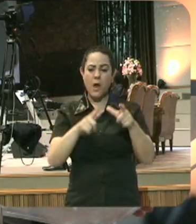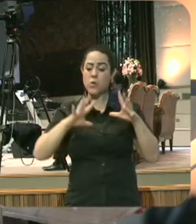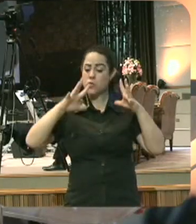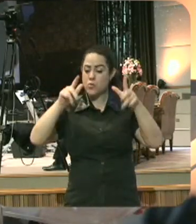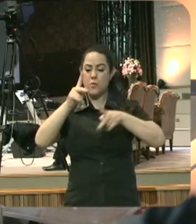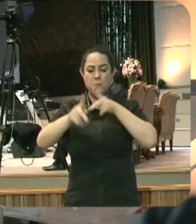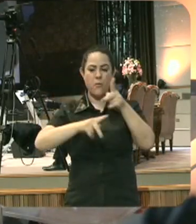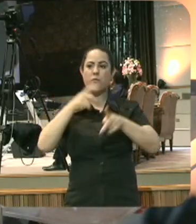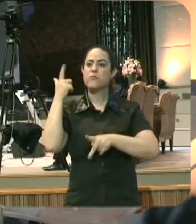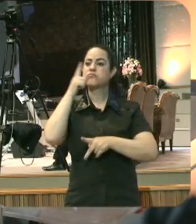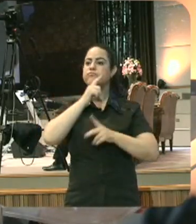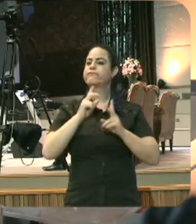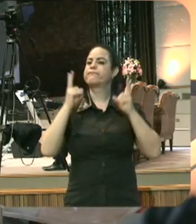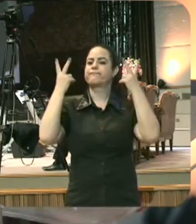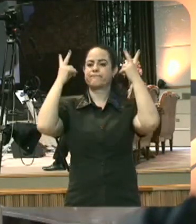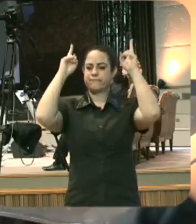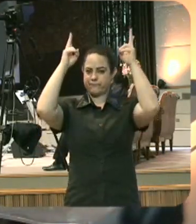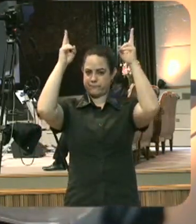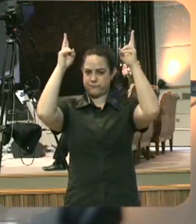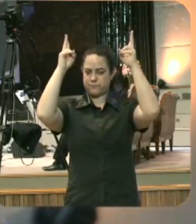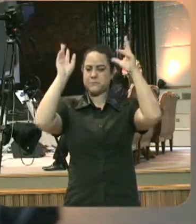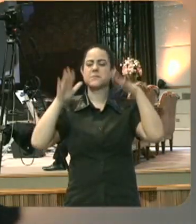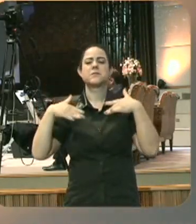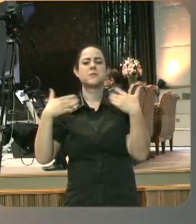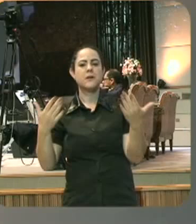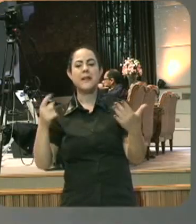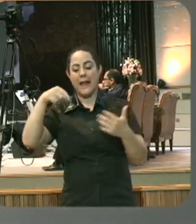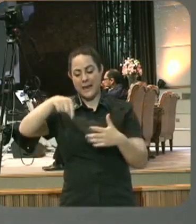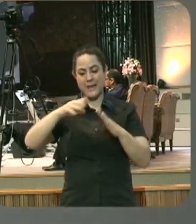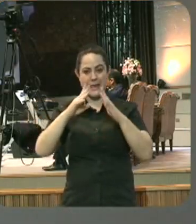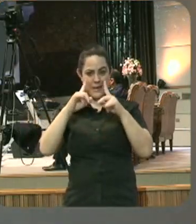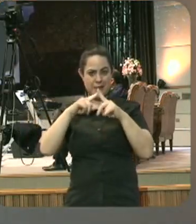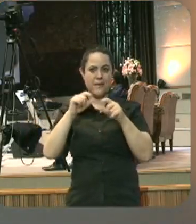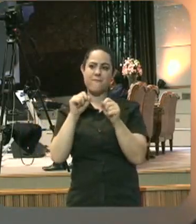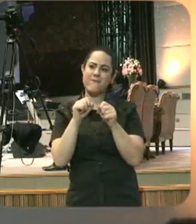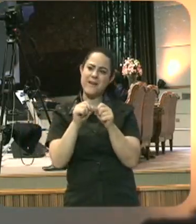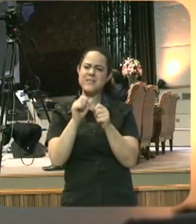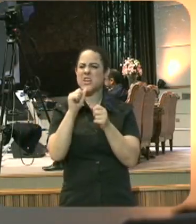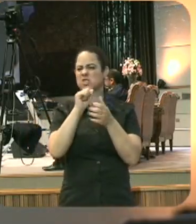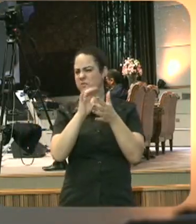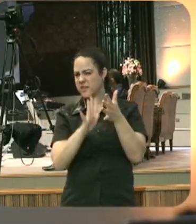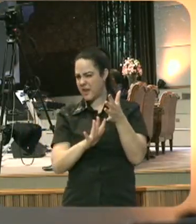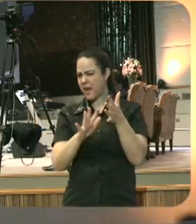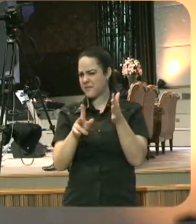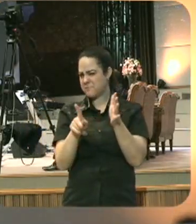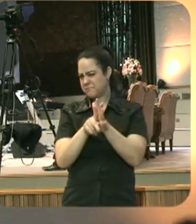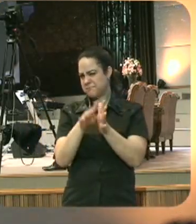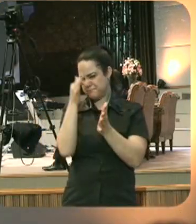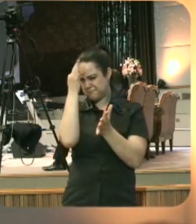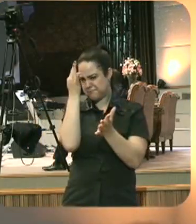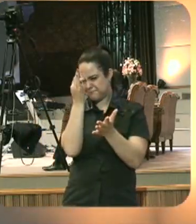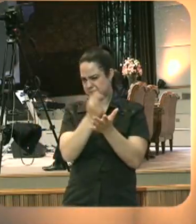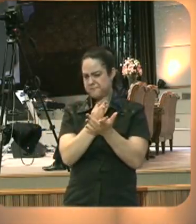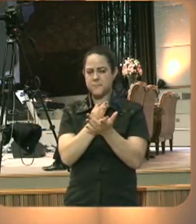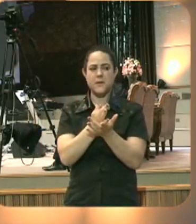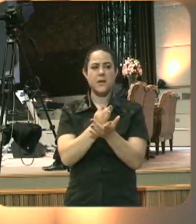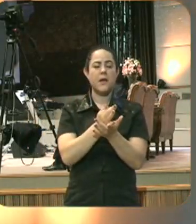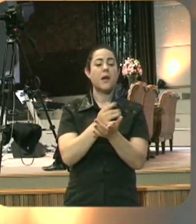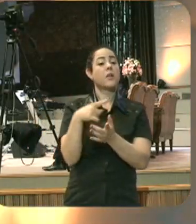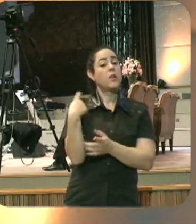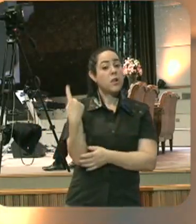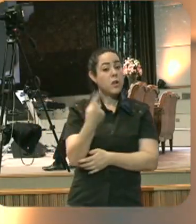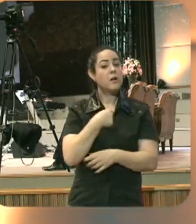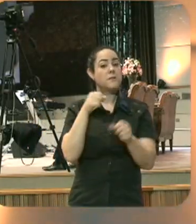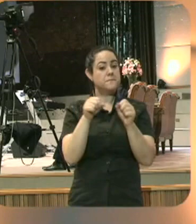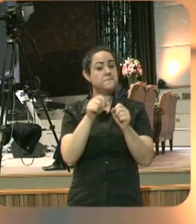pudessem desfrutar a vitória. Quando a gente aqui na igreja faz alguns exercícios de fé, a gente faz